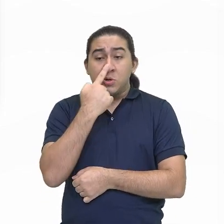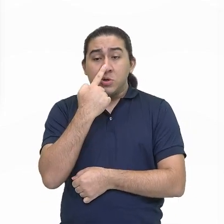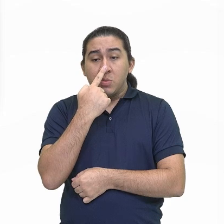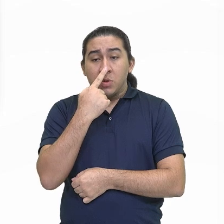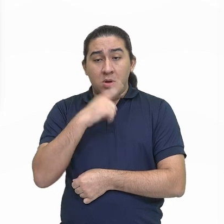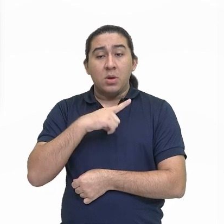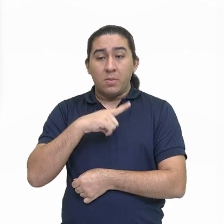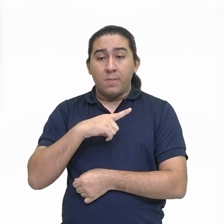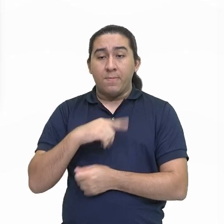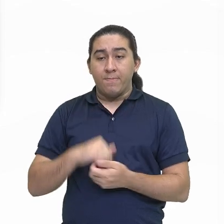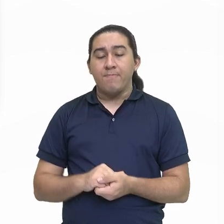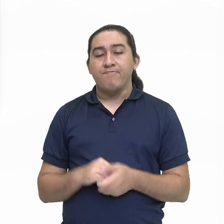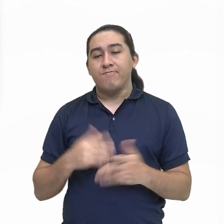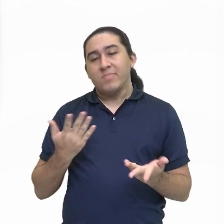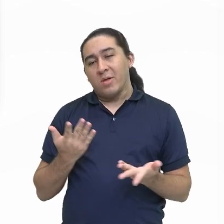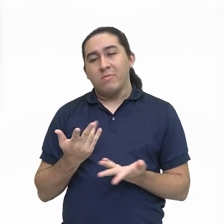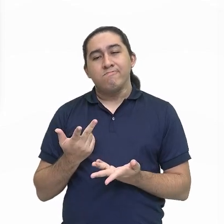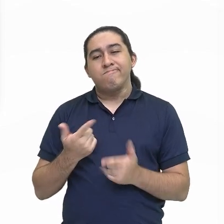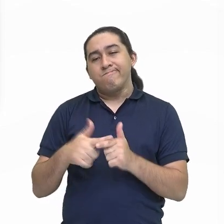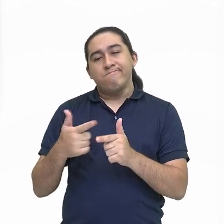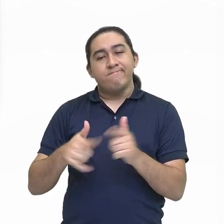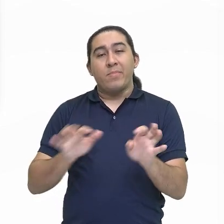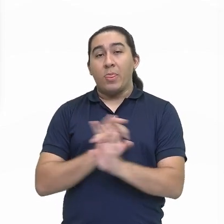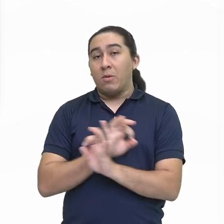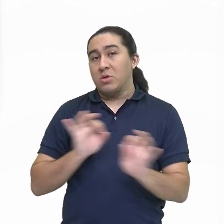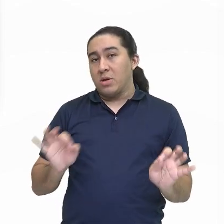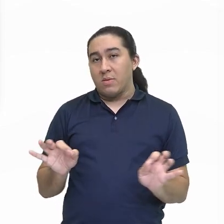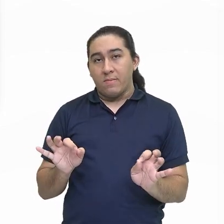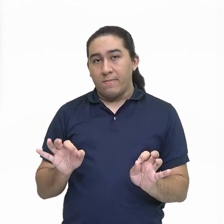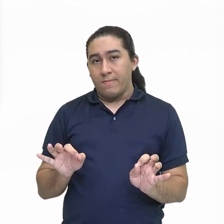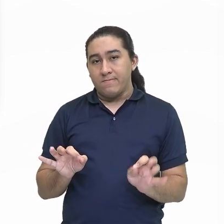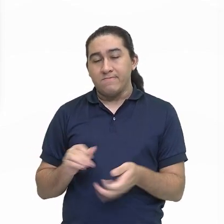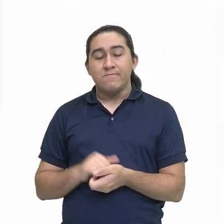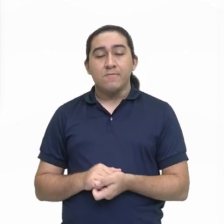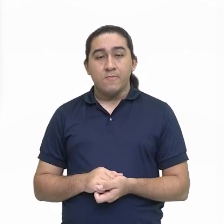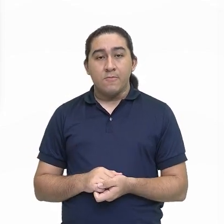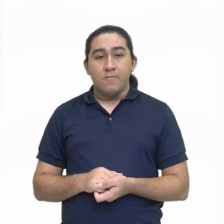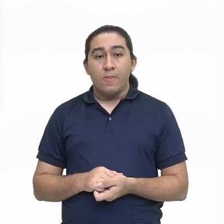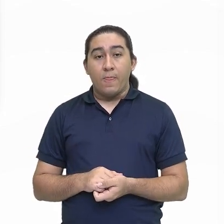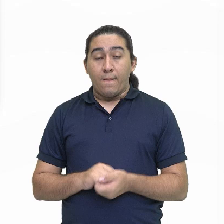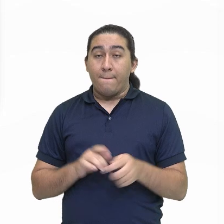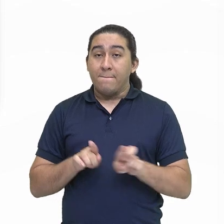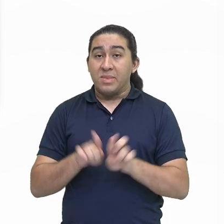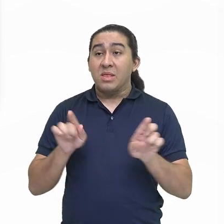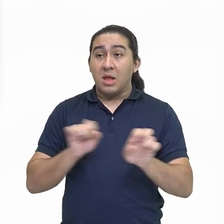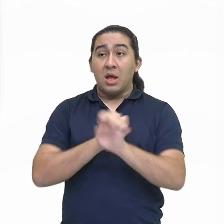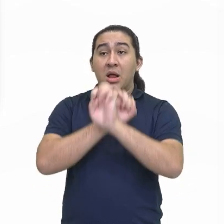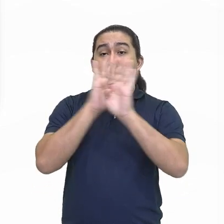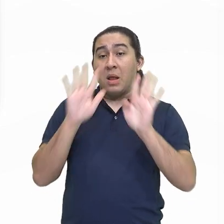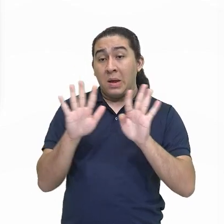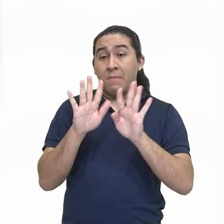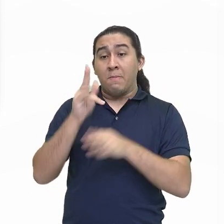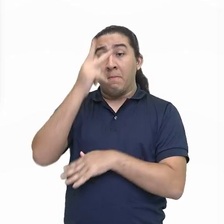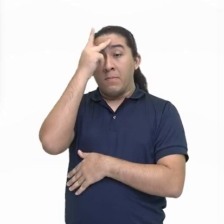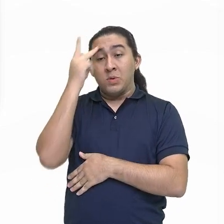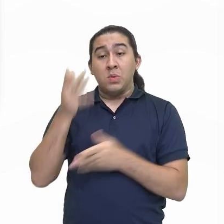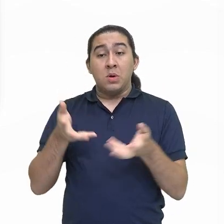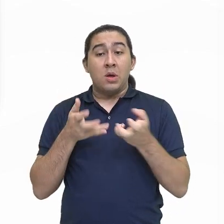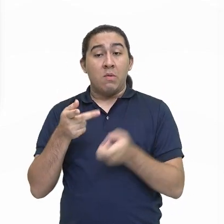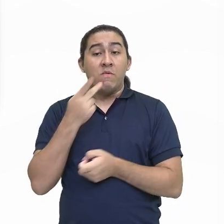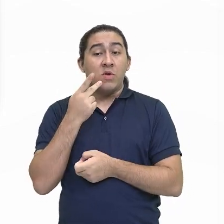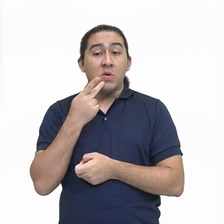então não faz mal, né, falar desta forma. É claro que, né, quem quer falar